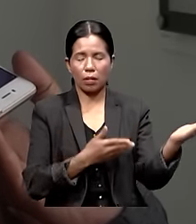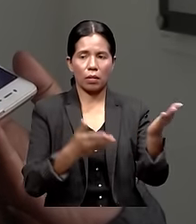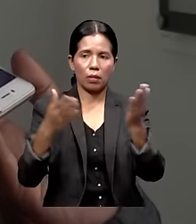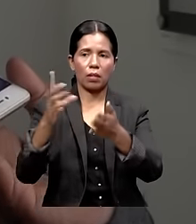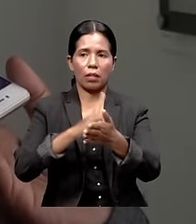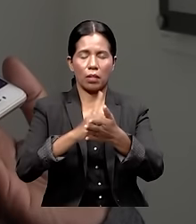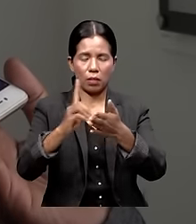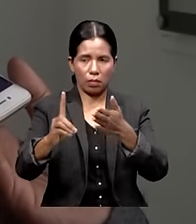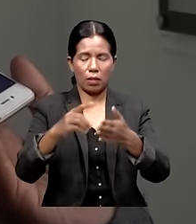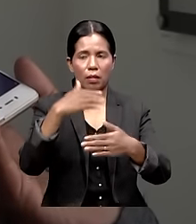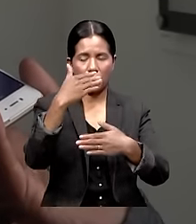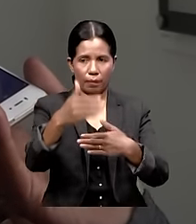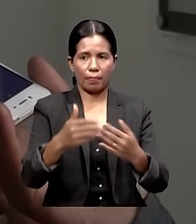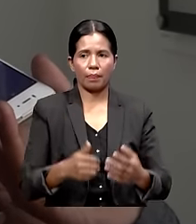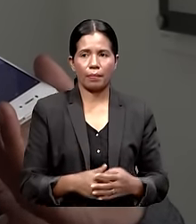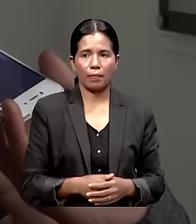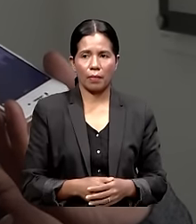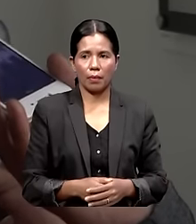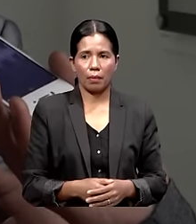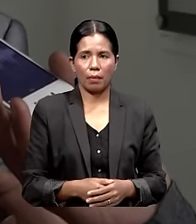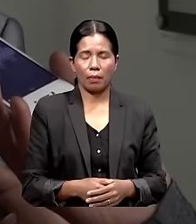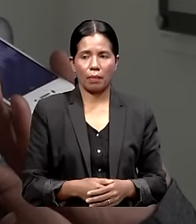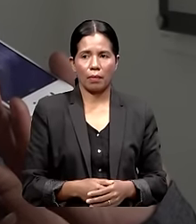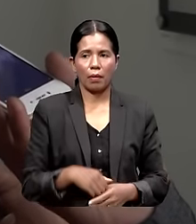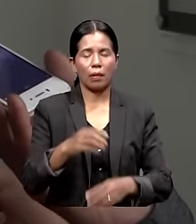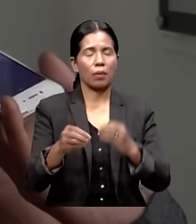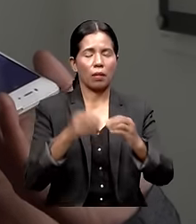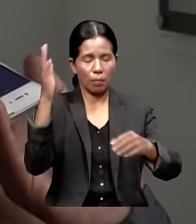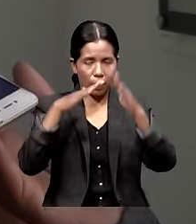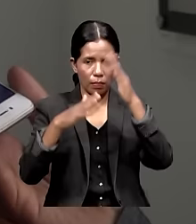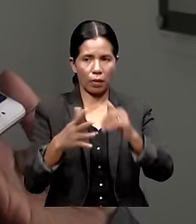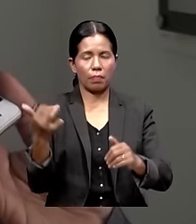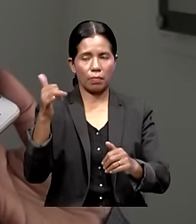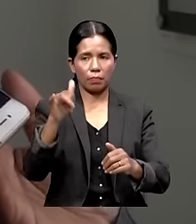semana ir aqui lá um tiro. Agora, desentendimento, sir.